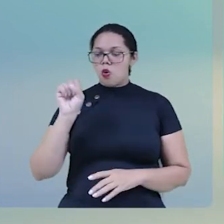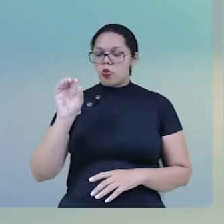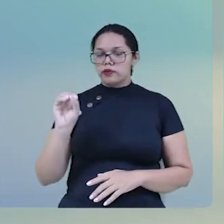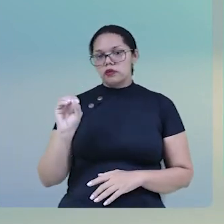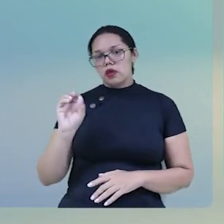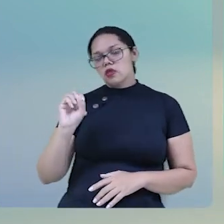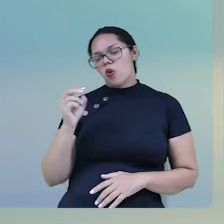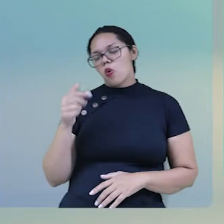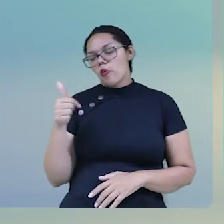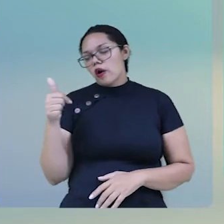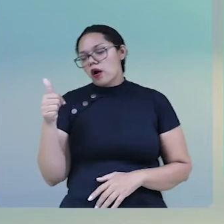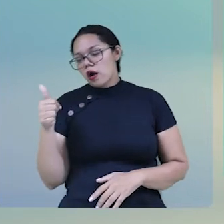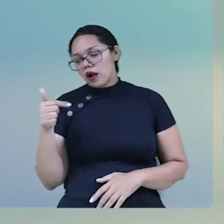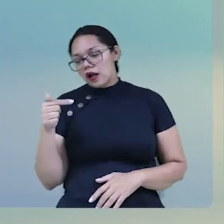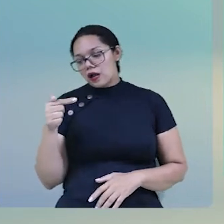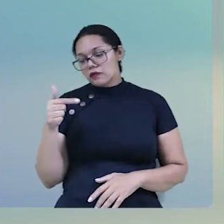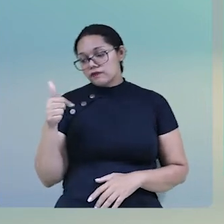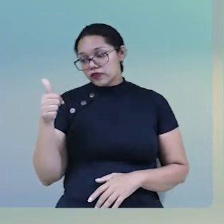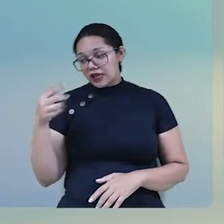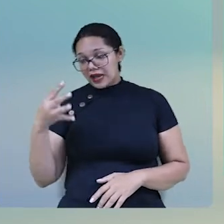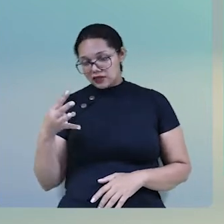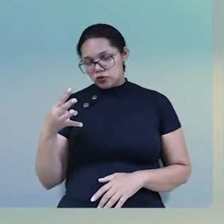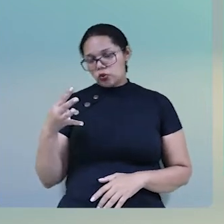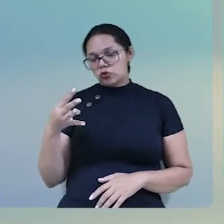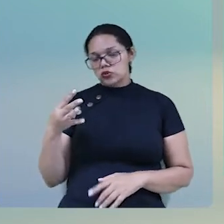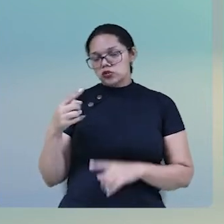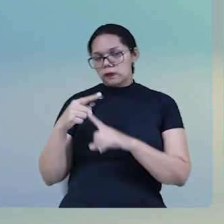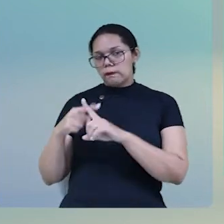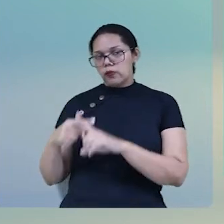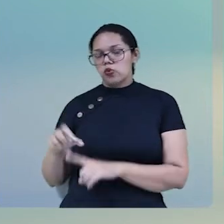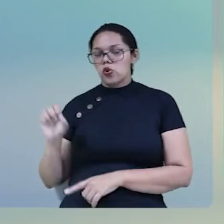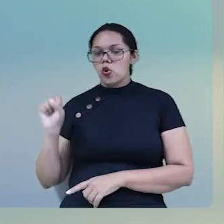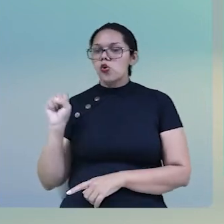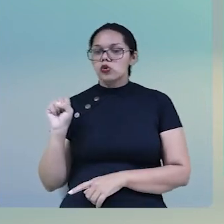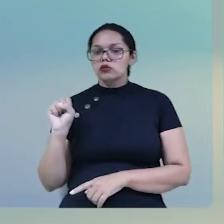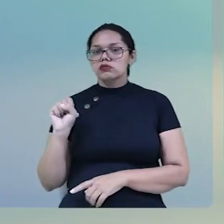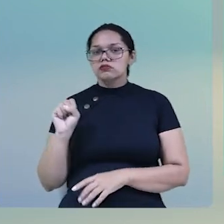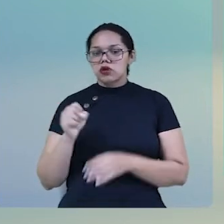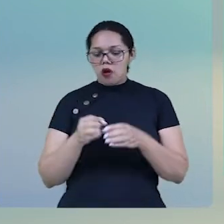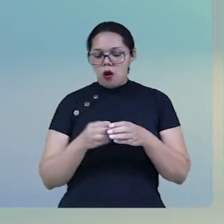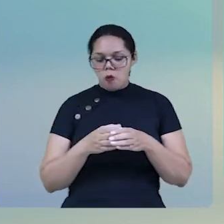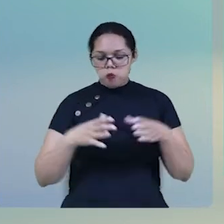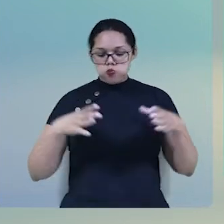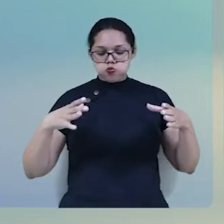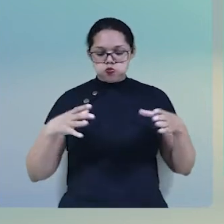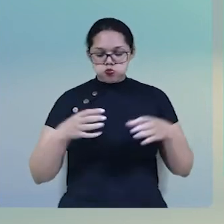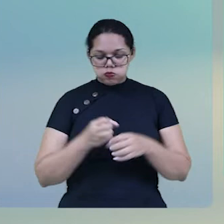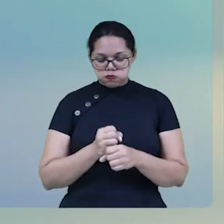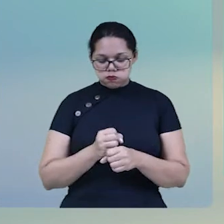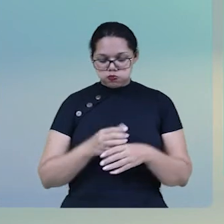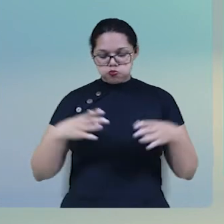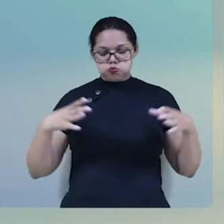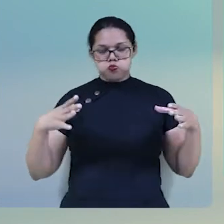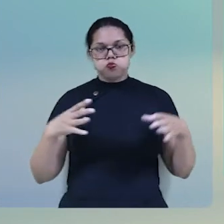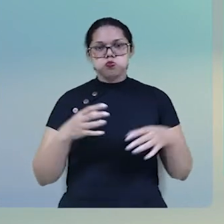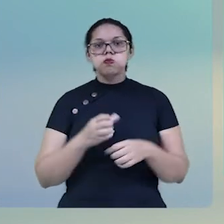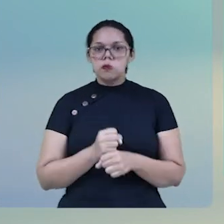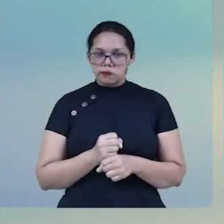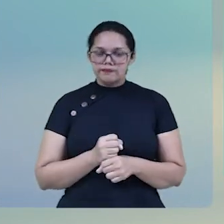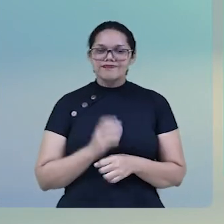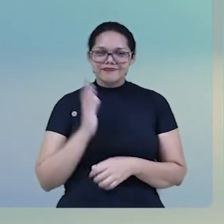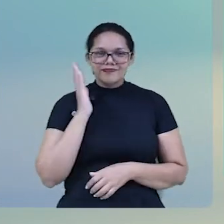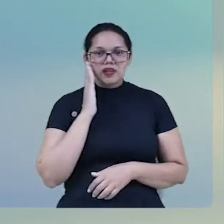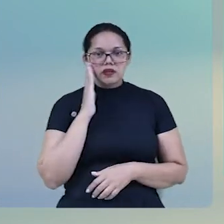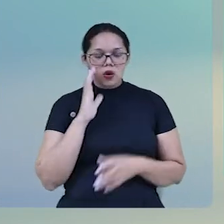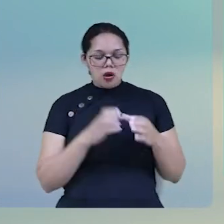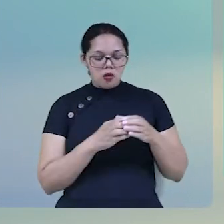140/80 ou 14/8 está relacionado ao movimento de sístole e diástole. Está relacionado à pressão nos vasos